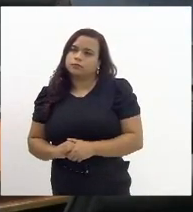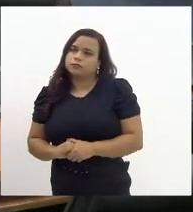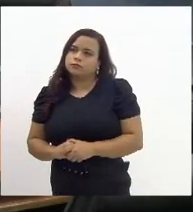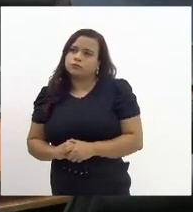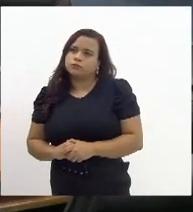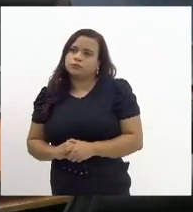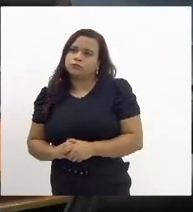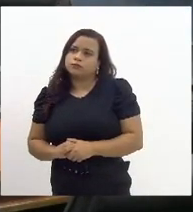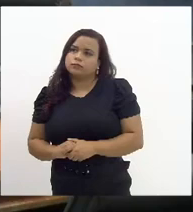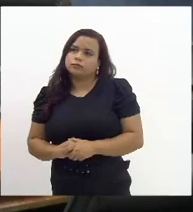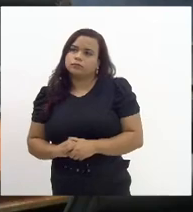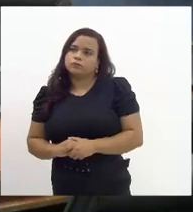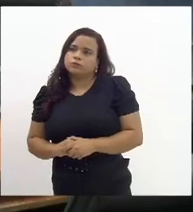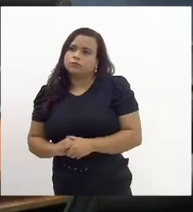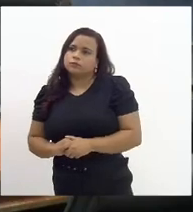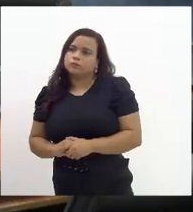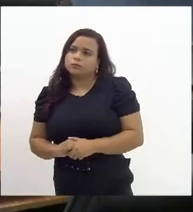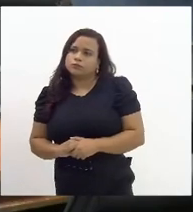Você atua mais em que...